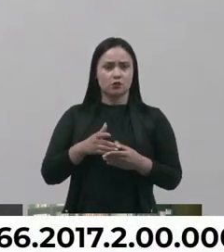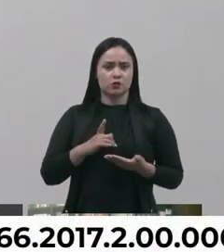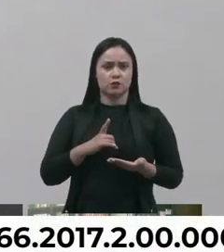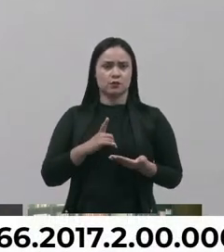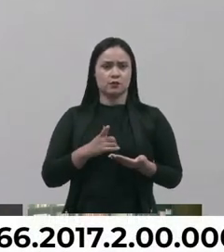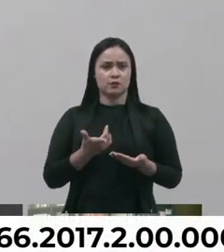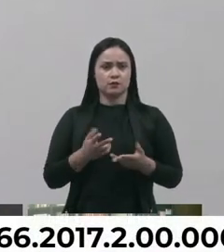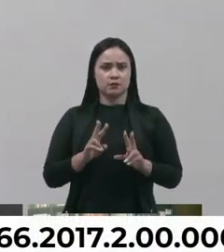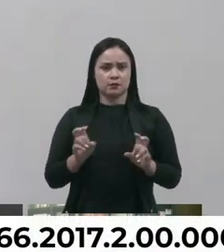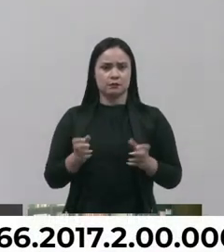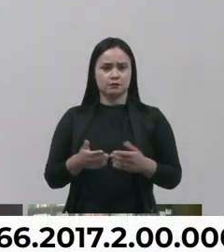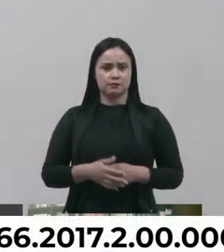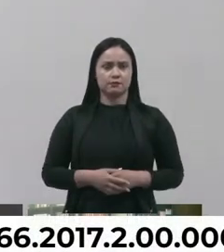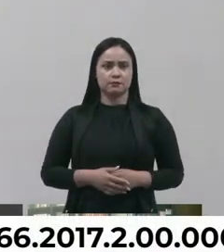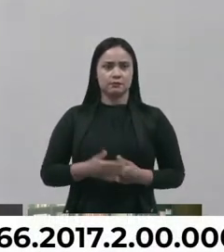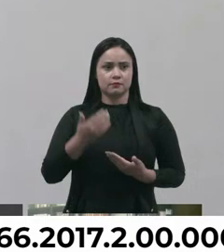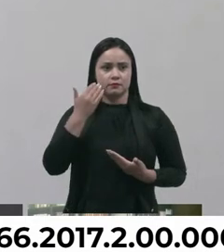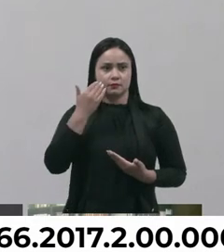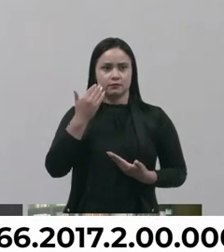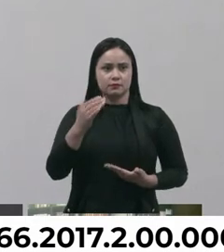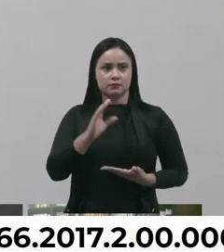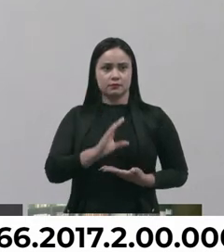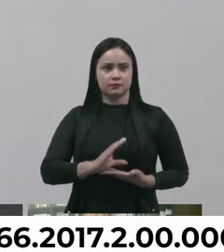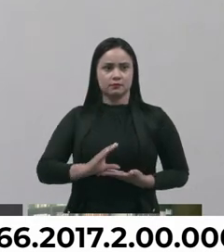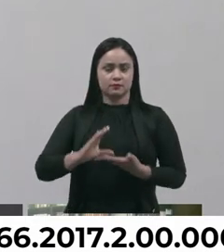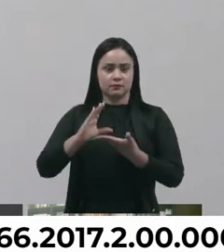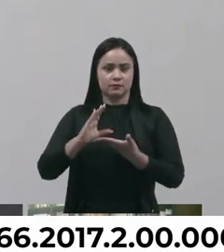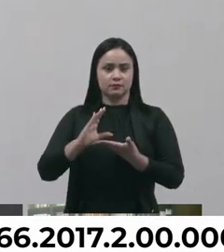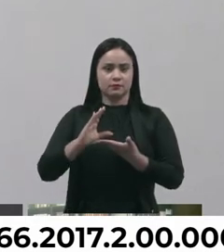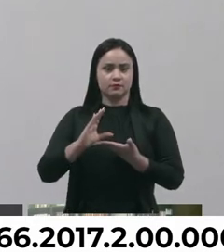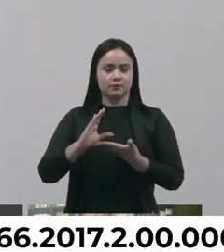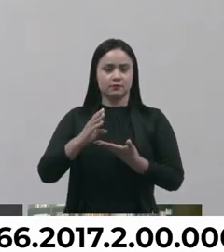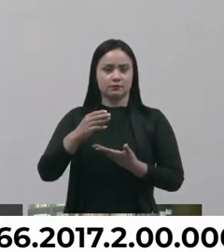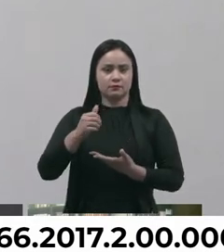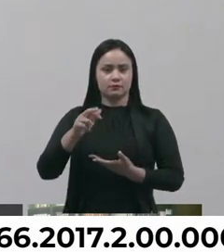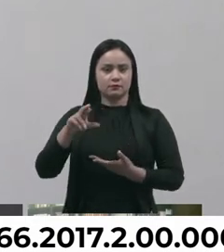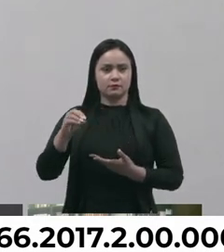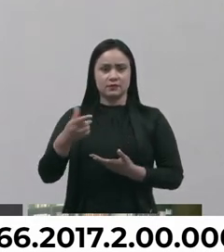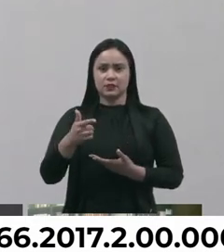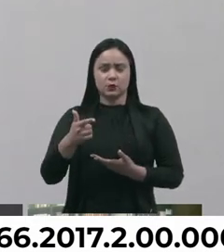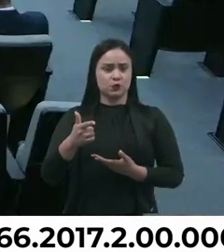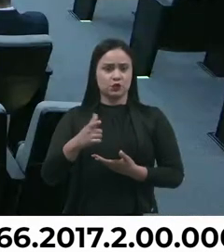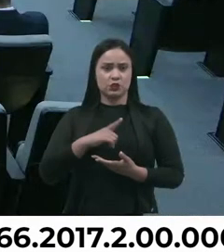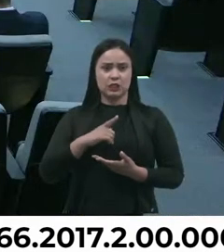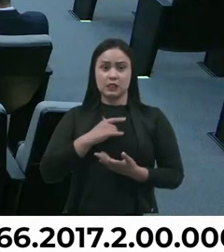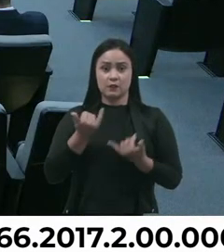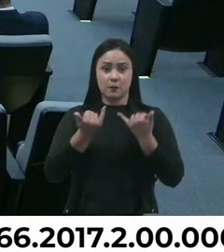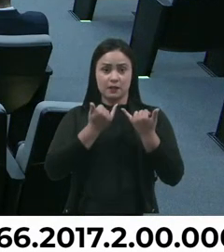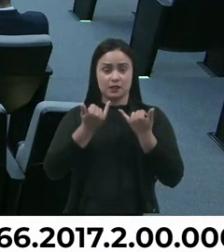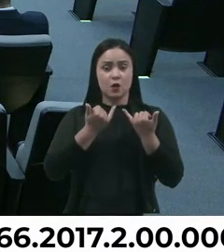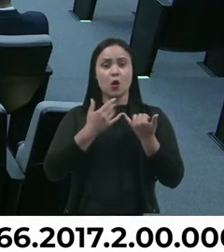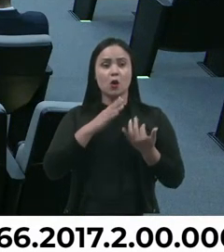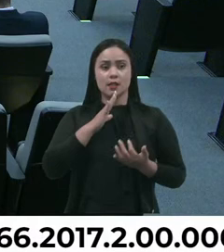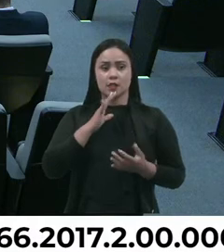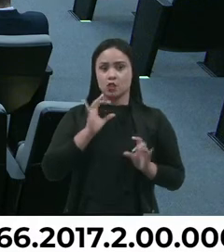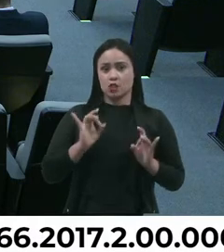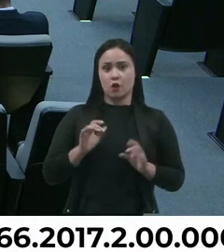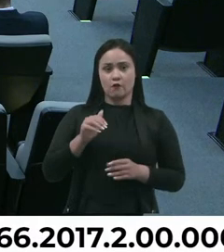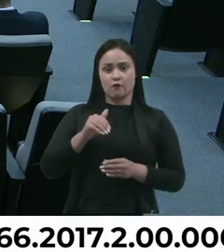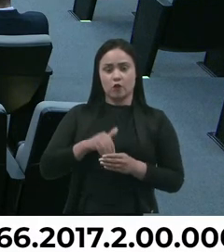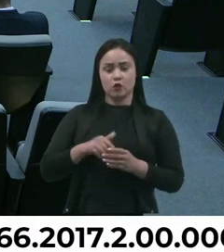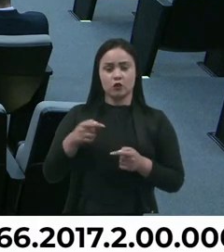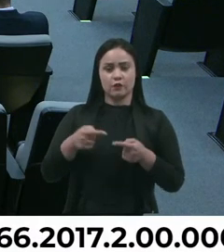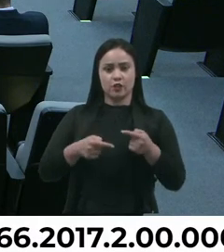razão a isso. Não, eu agradeço, conselheiro Márcio. Eu não tinha esse dado, eu conhecia apenas os